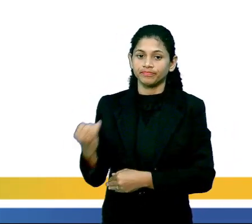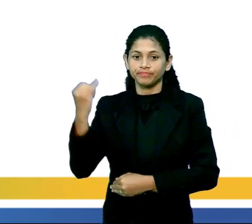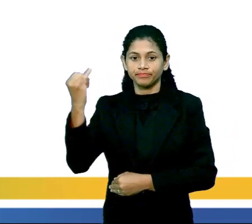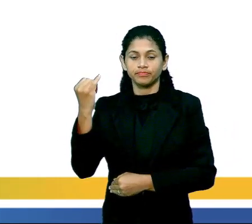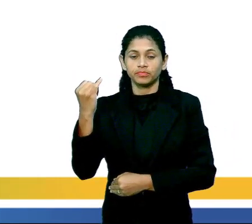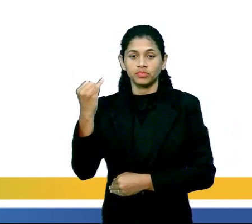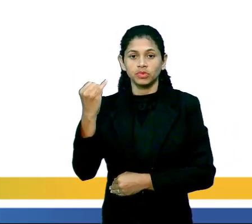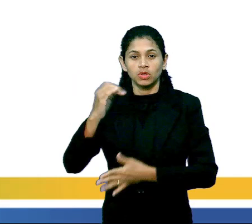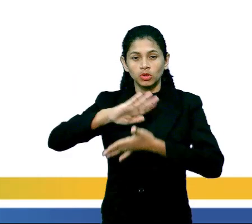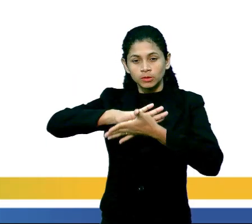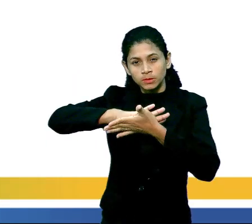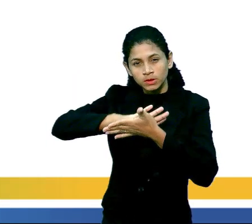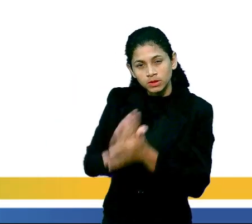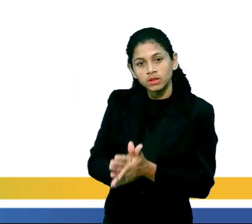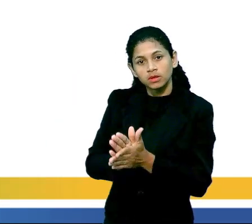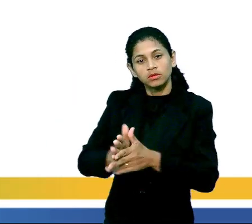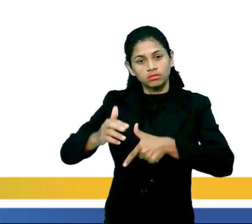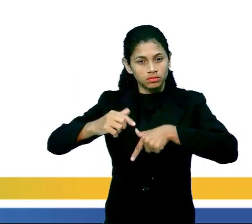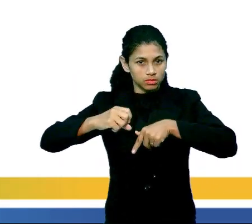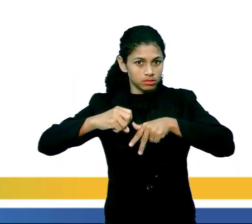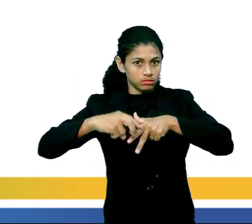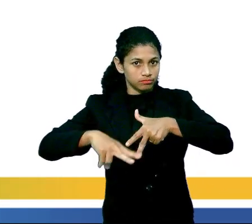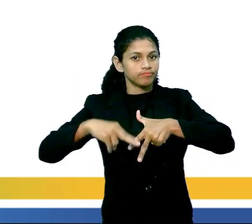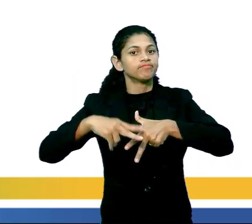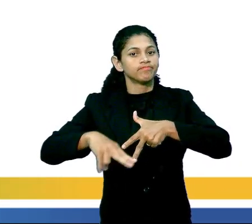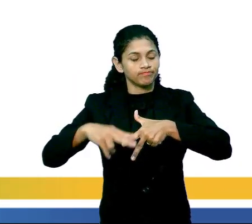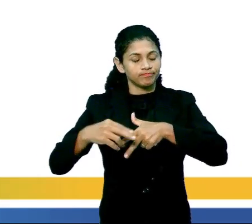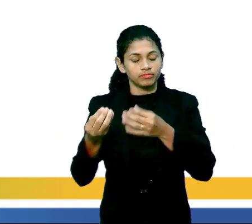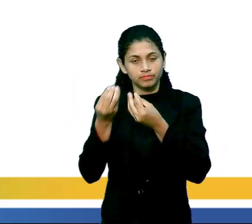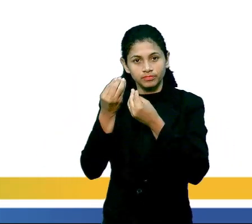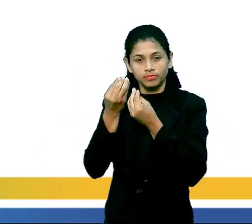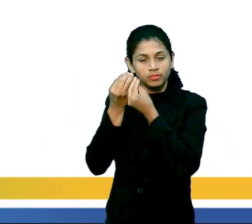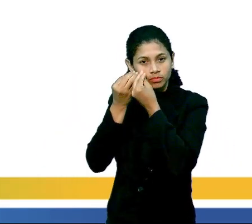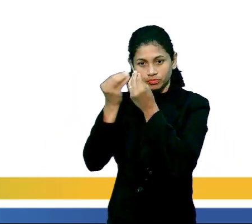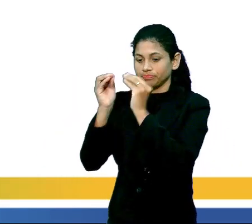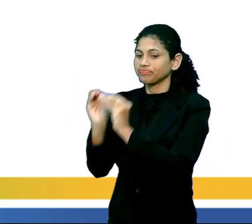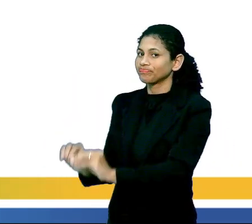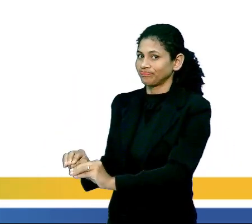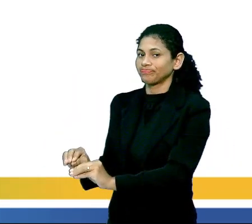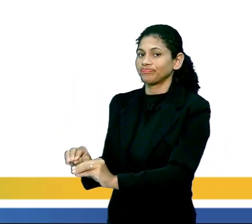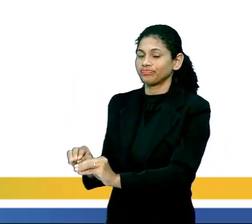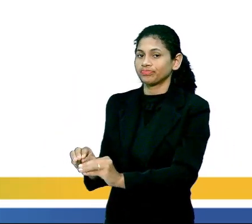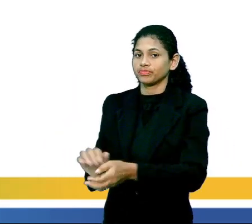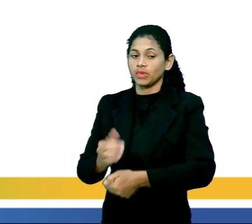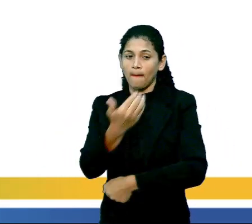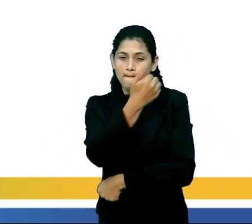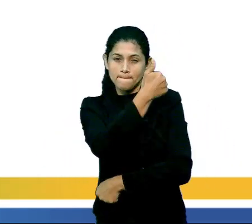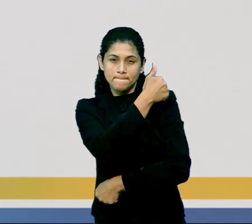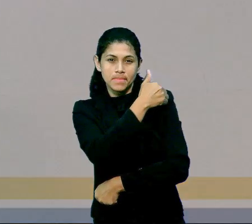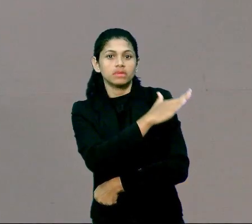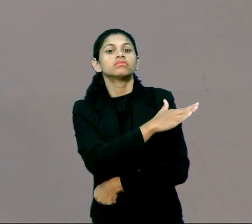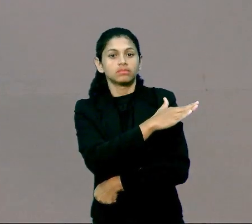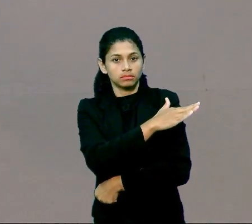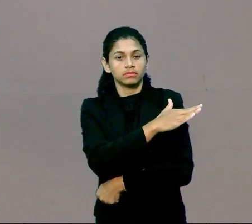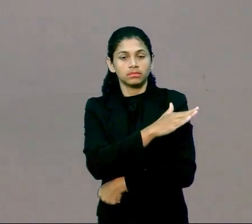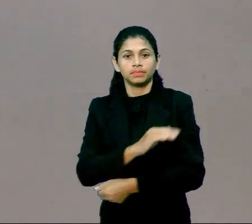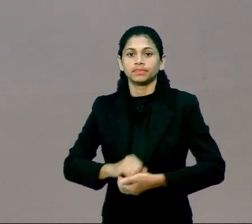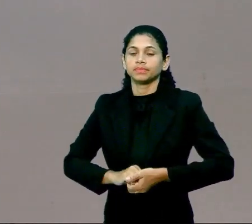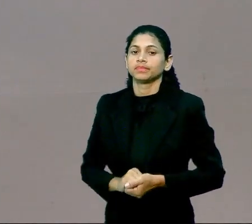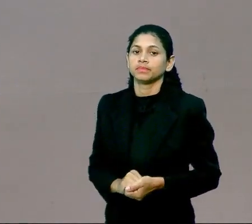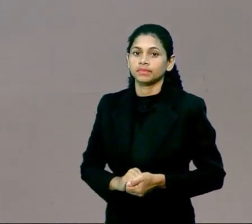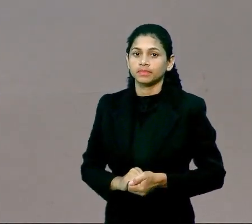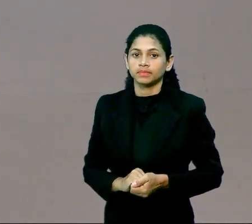pelo preconceito de gênero constante. Pois ainda tem gente que diz que mulher é o sexo frágil. Perguntaria,